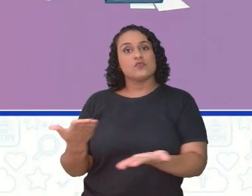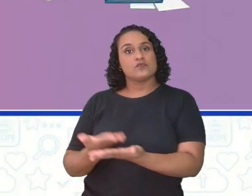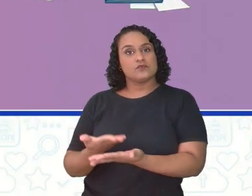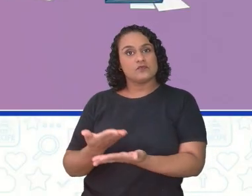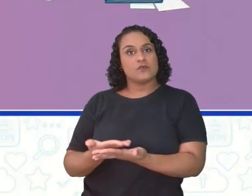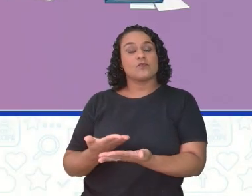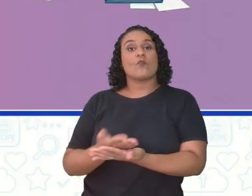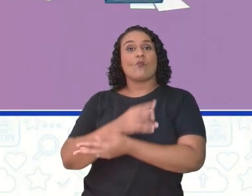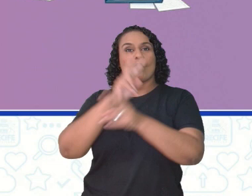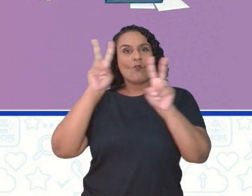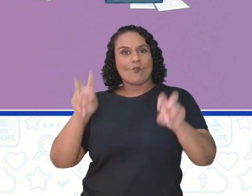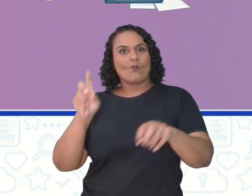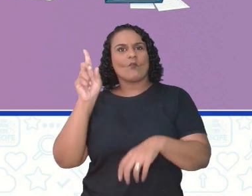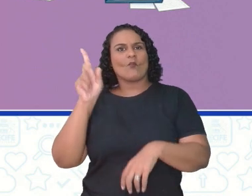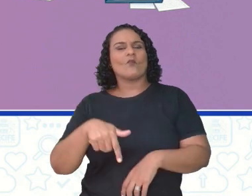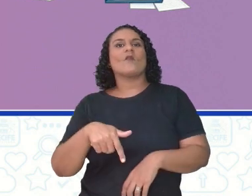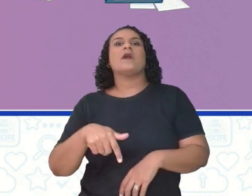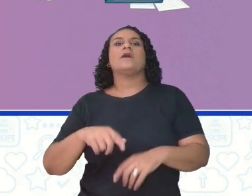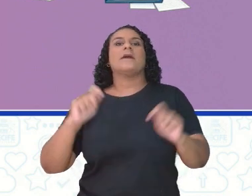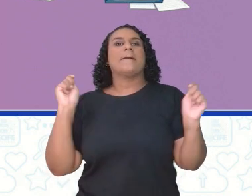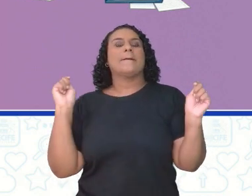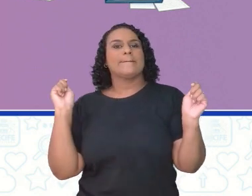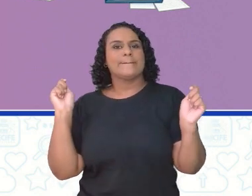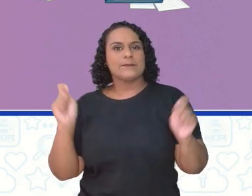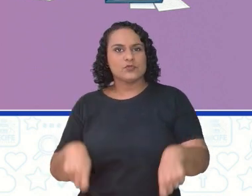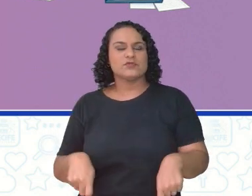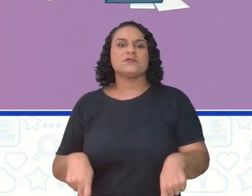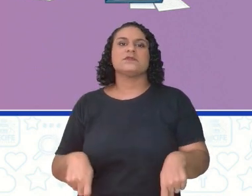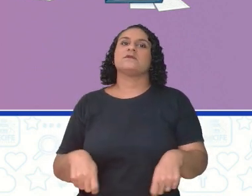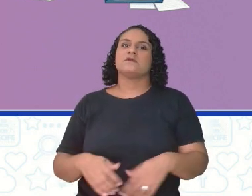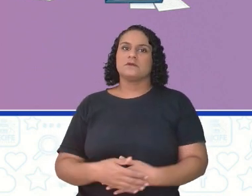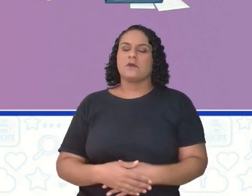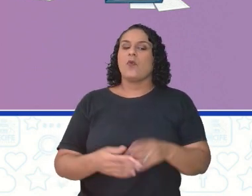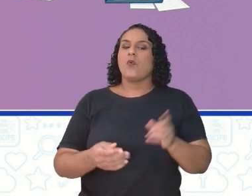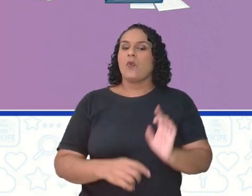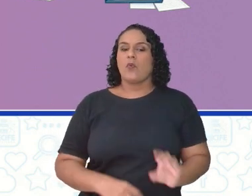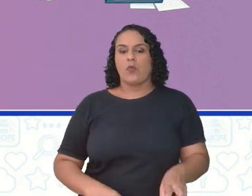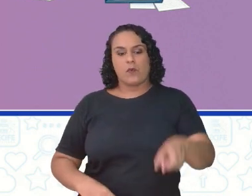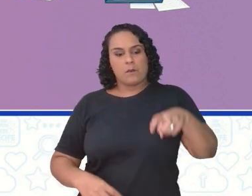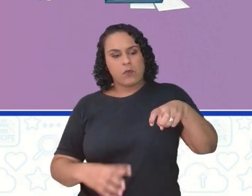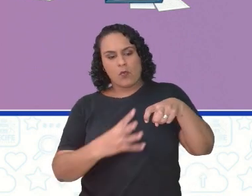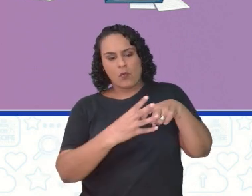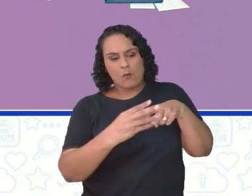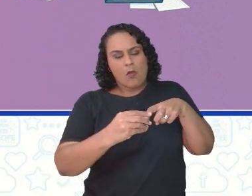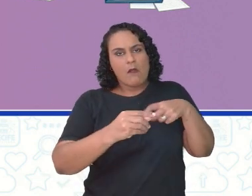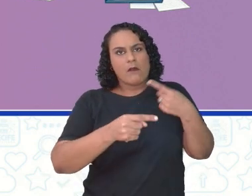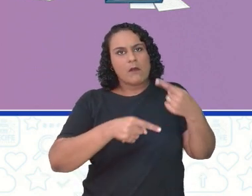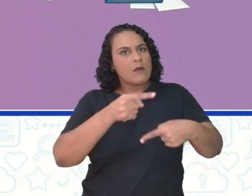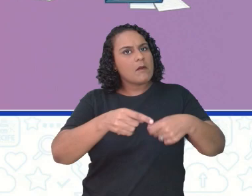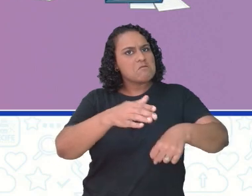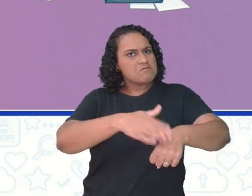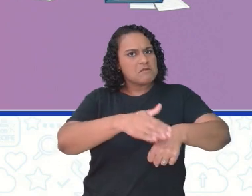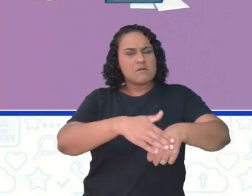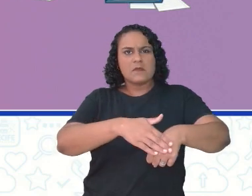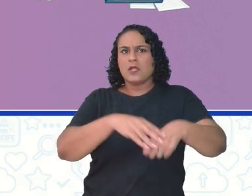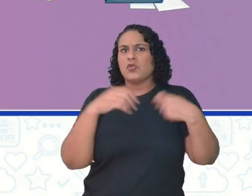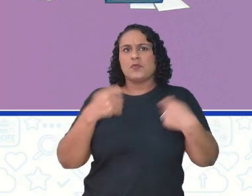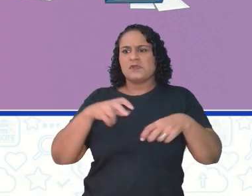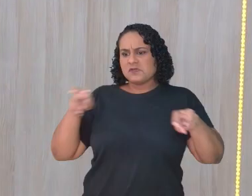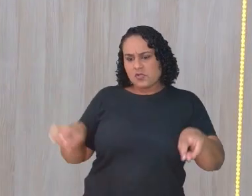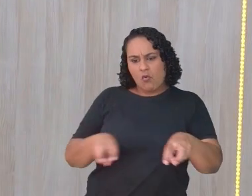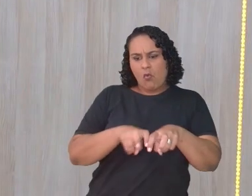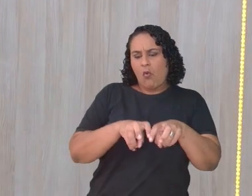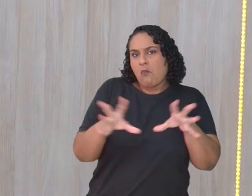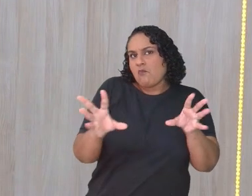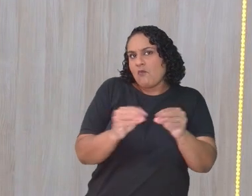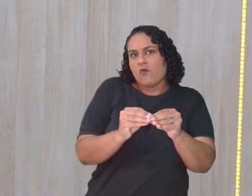hoje que é possível, né? É possível um ser se reproduzir sem a presença de outro parceiro e quem vai nos dar isso